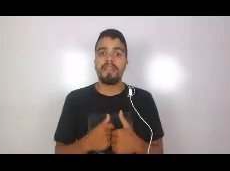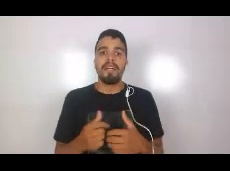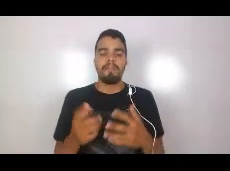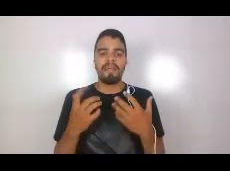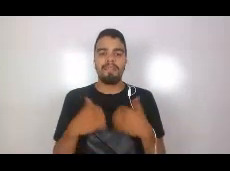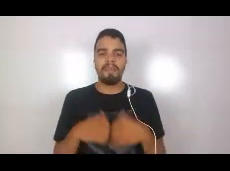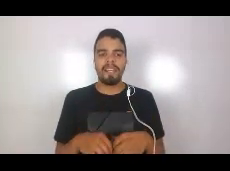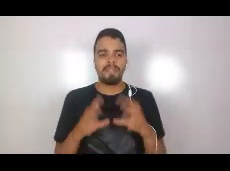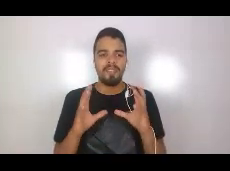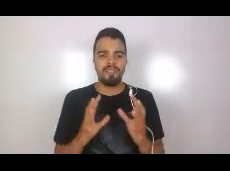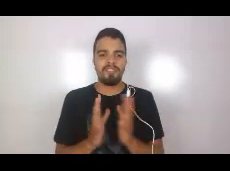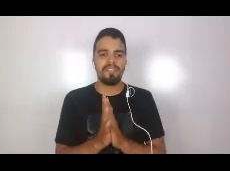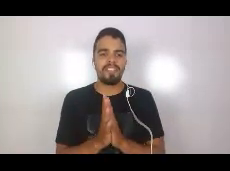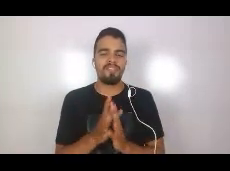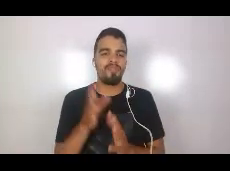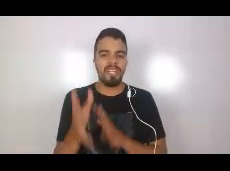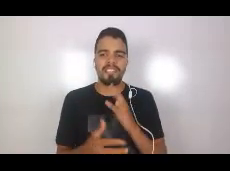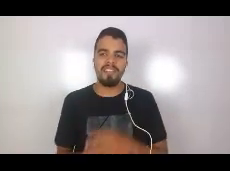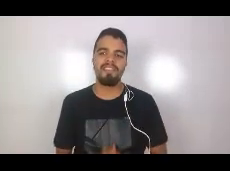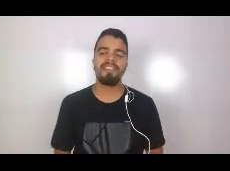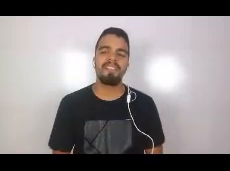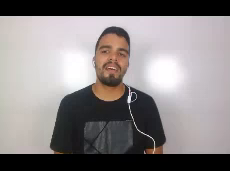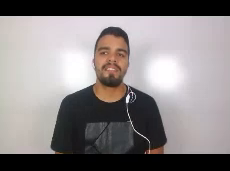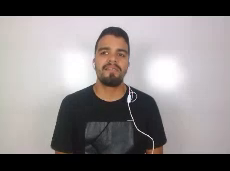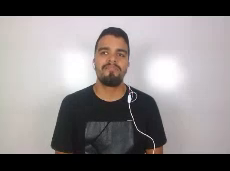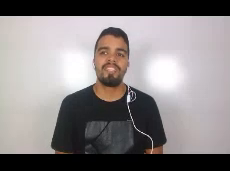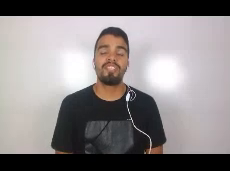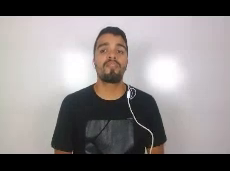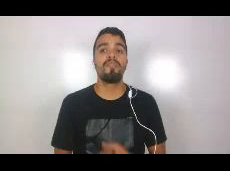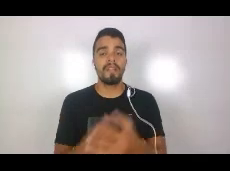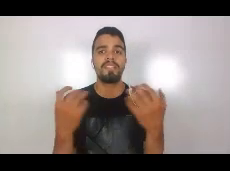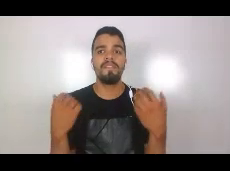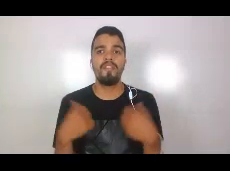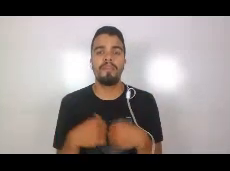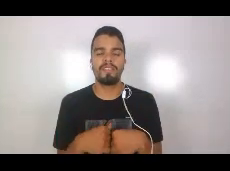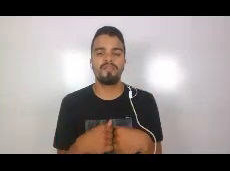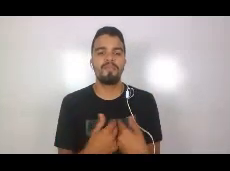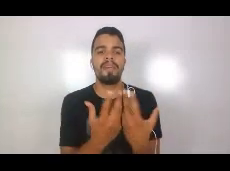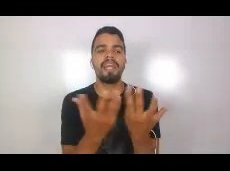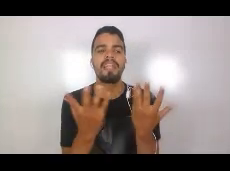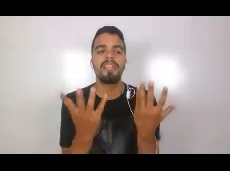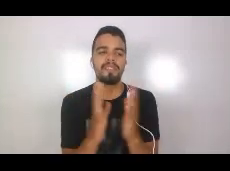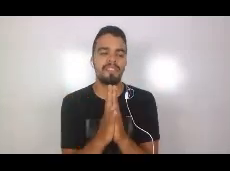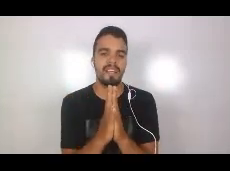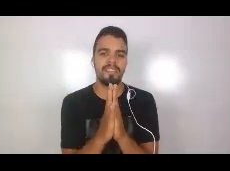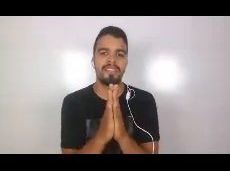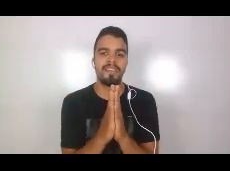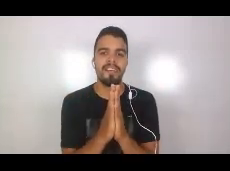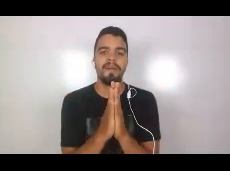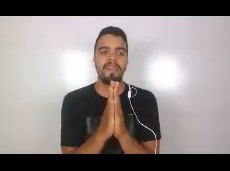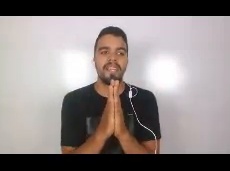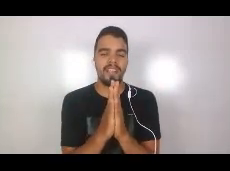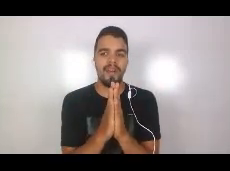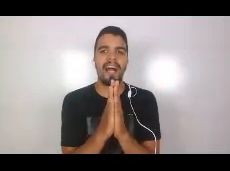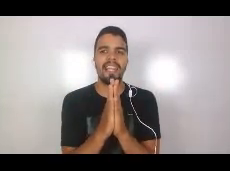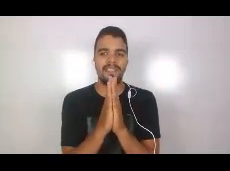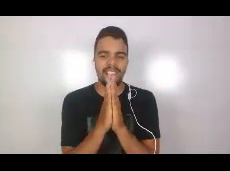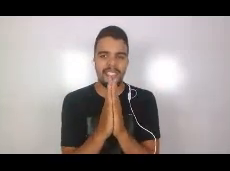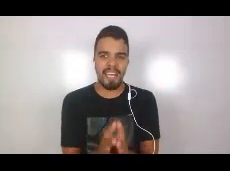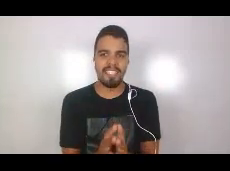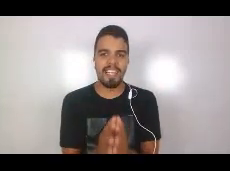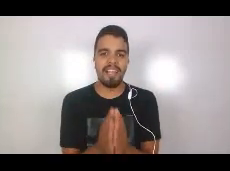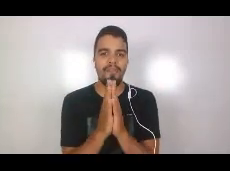disso. Mas e para aquelas pessoas surdas que só utilizam a língua de sinais e só compreendem as informações por meio da língua de sinais? Então,